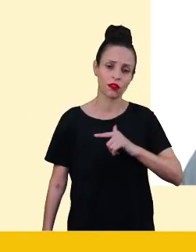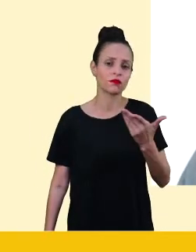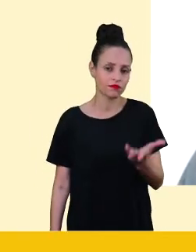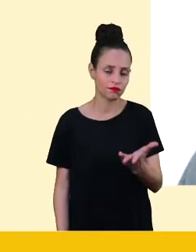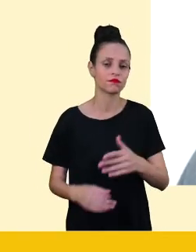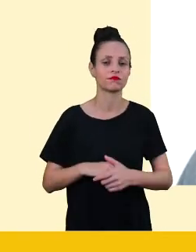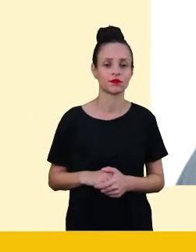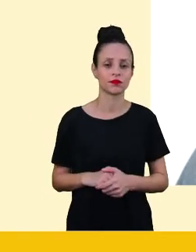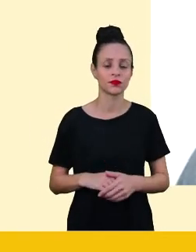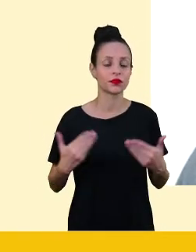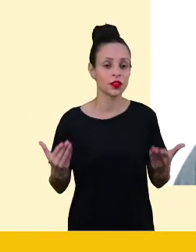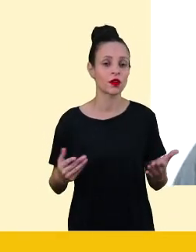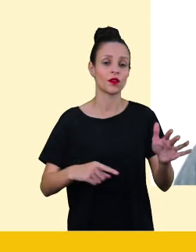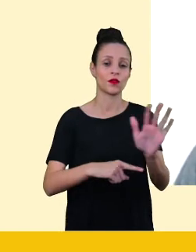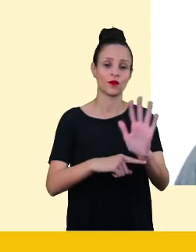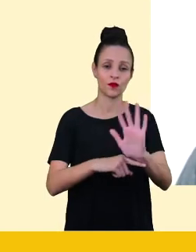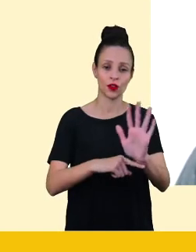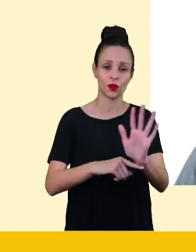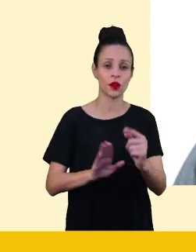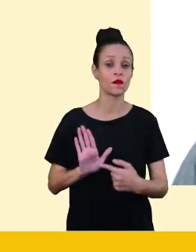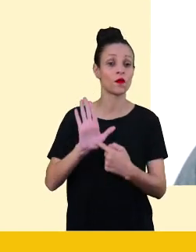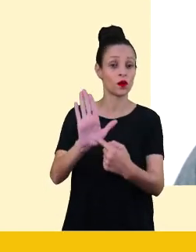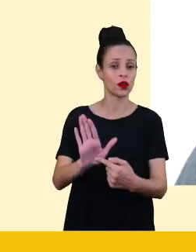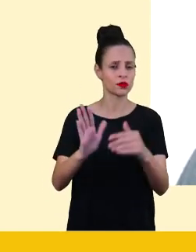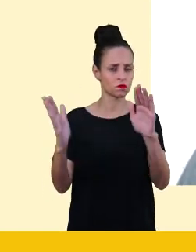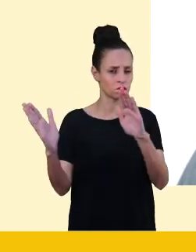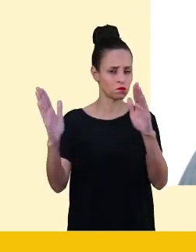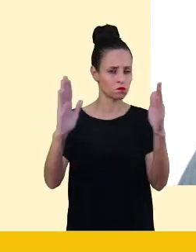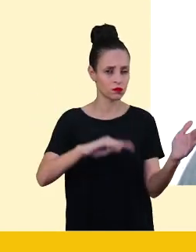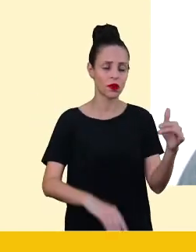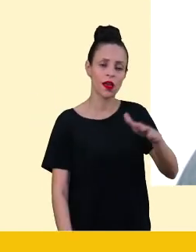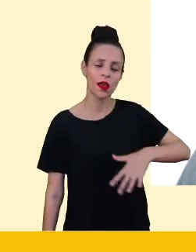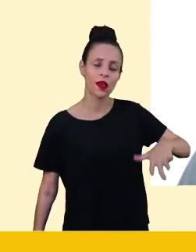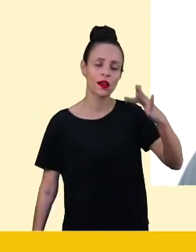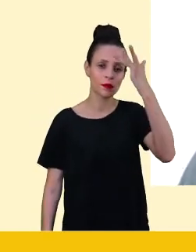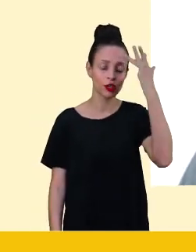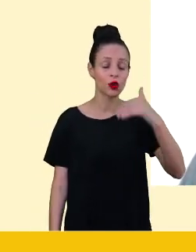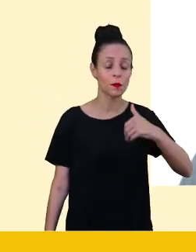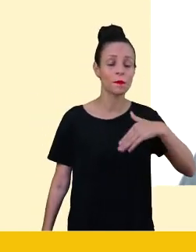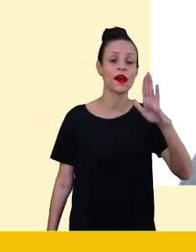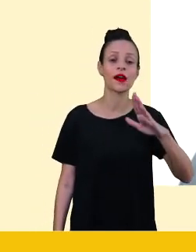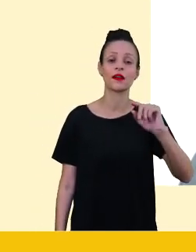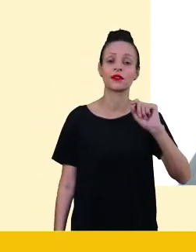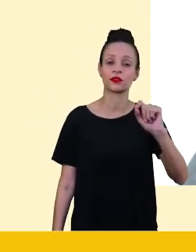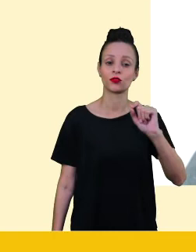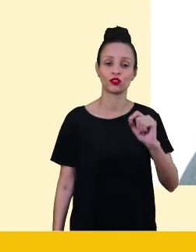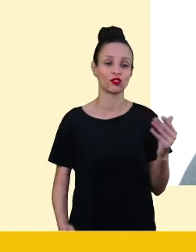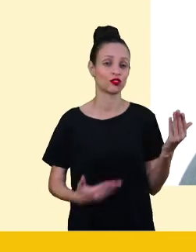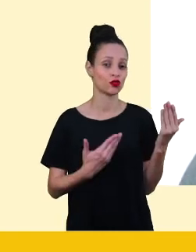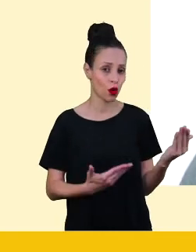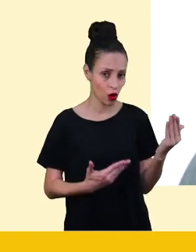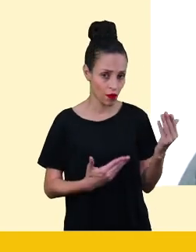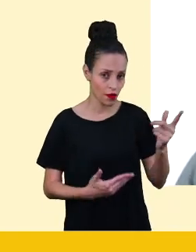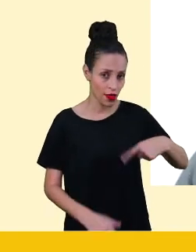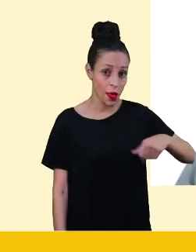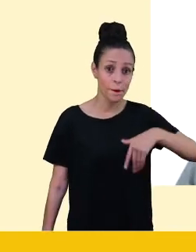quando o filme, né, foi exibido, né, os pessoal ficaram mais, assim, a juventude,